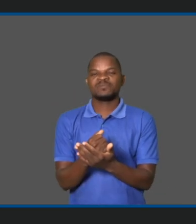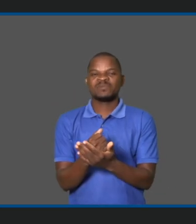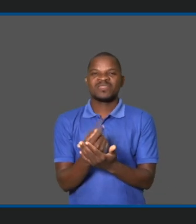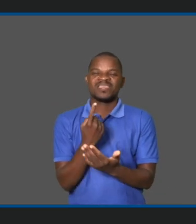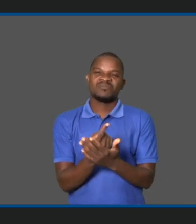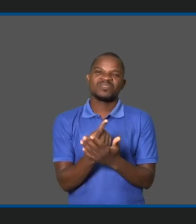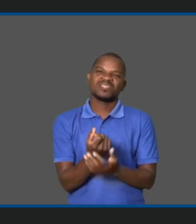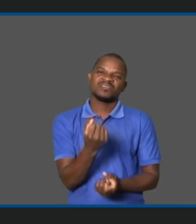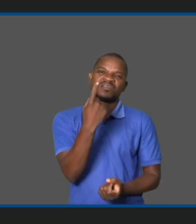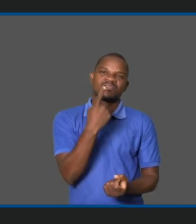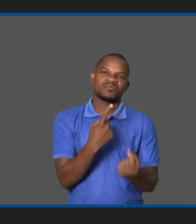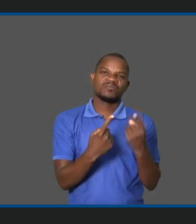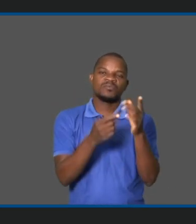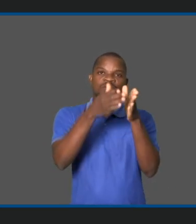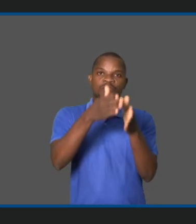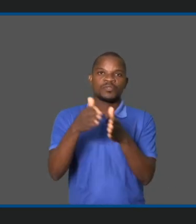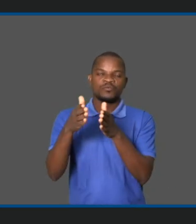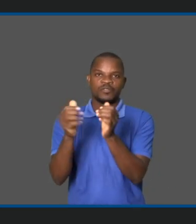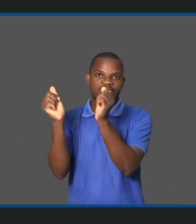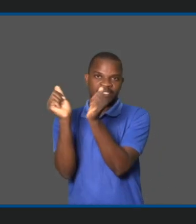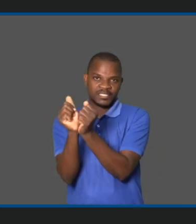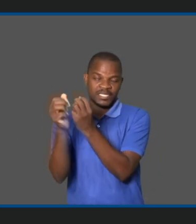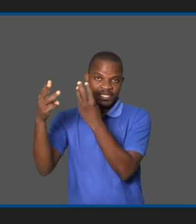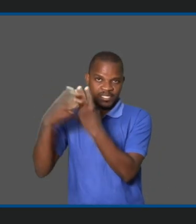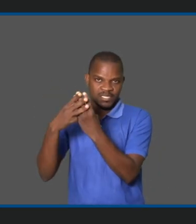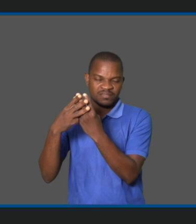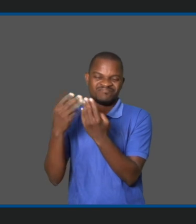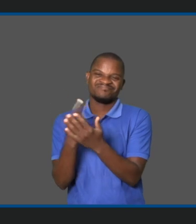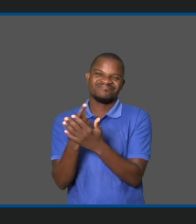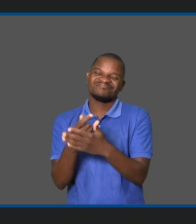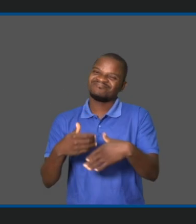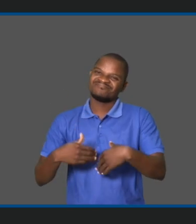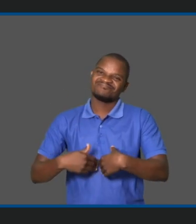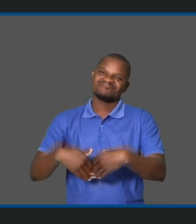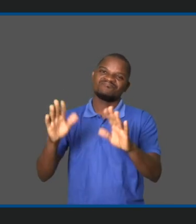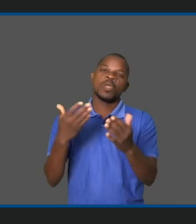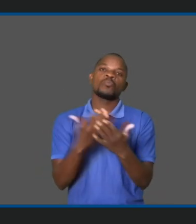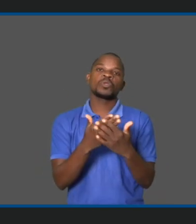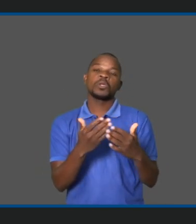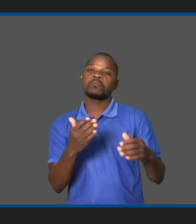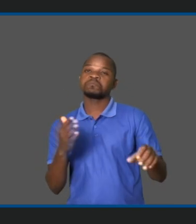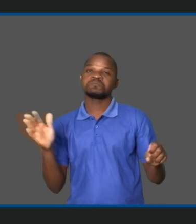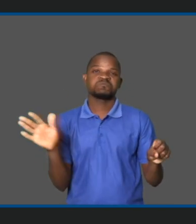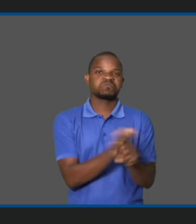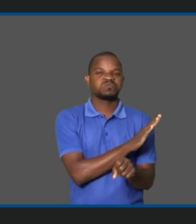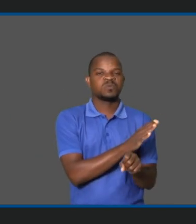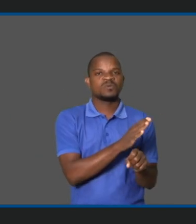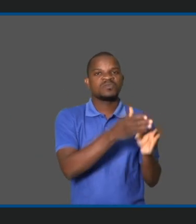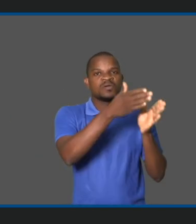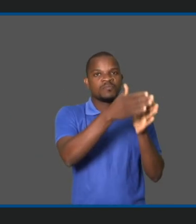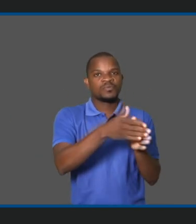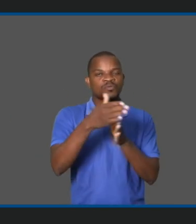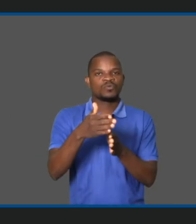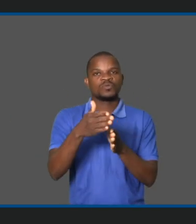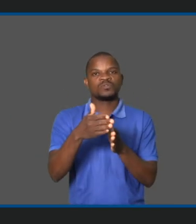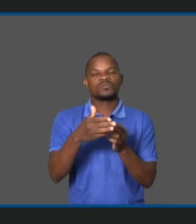reclusos para descondicionar os estabelecimentos penitenciários. Então, por um